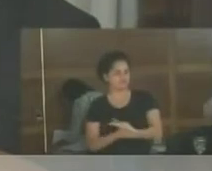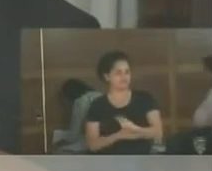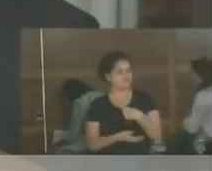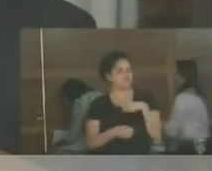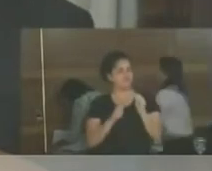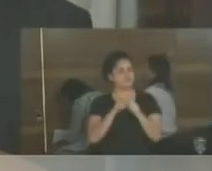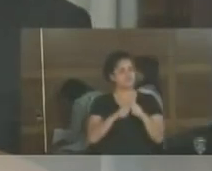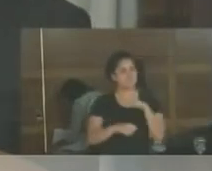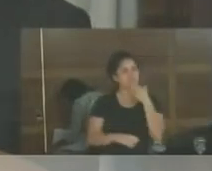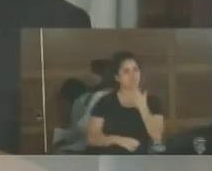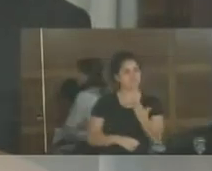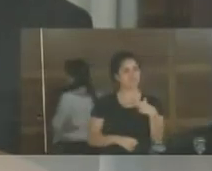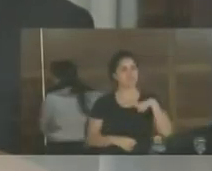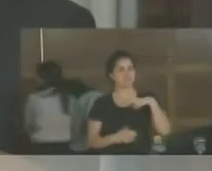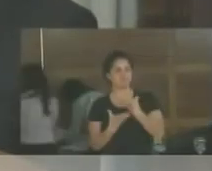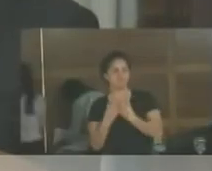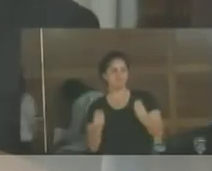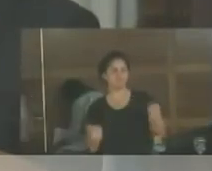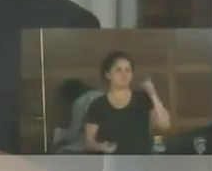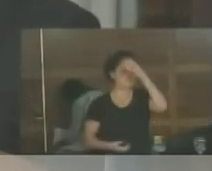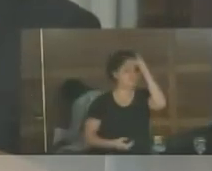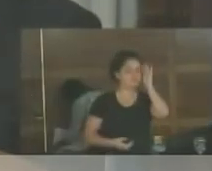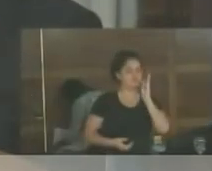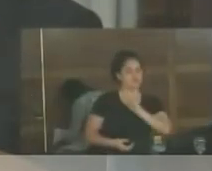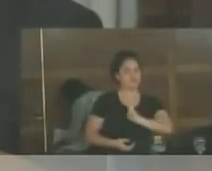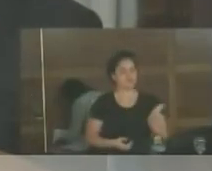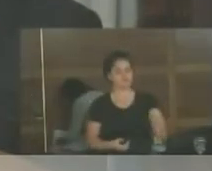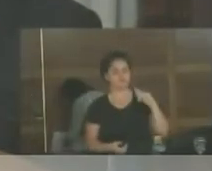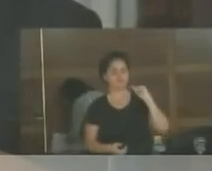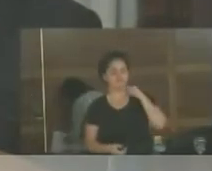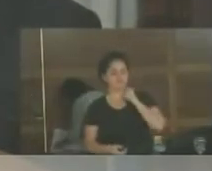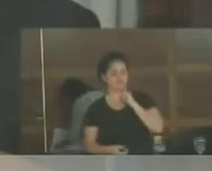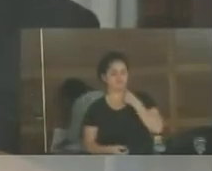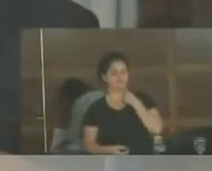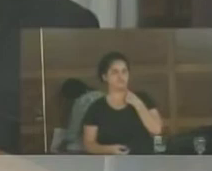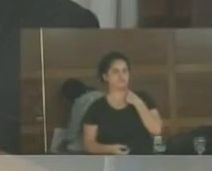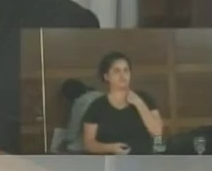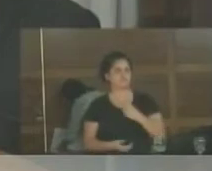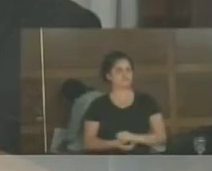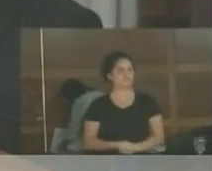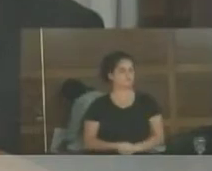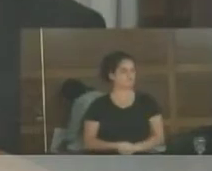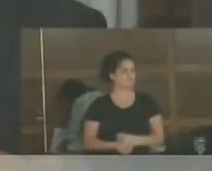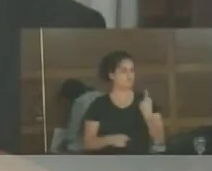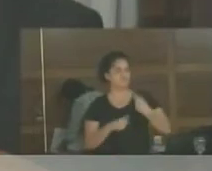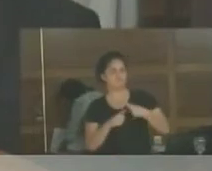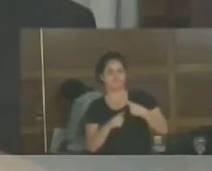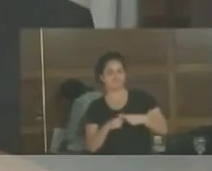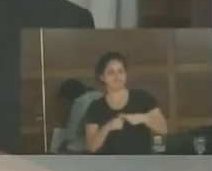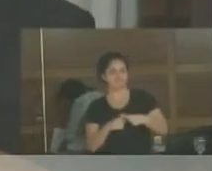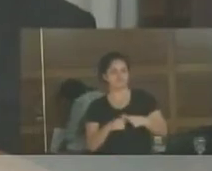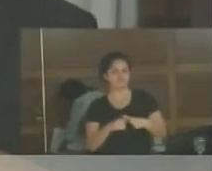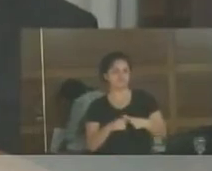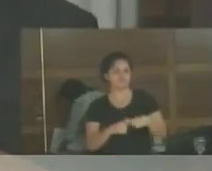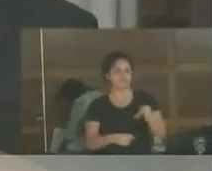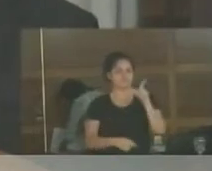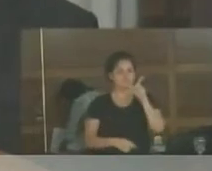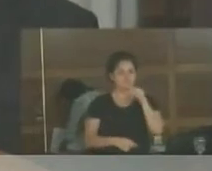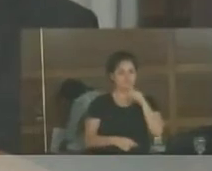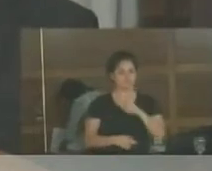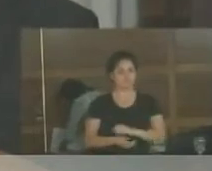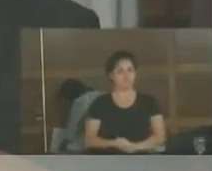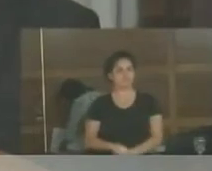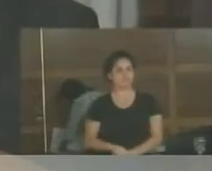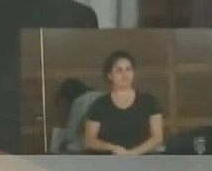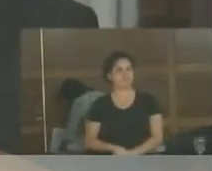fazendo um apelo aqui, ó, tem muita gente tendo nome sujo, sendo encaminhado para a dívida ativa por conta da tal da estimativa.